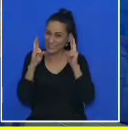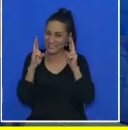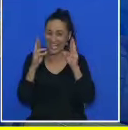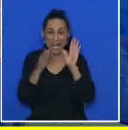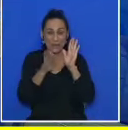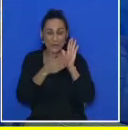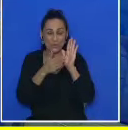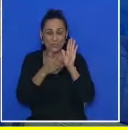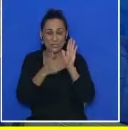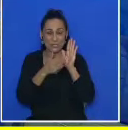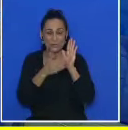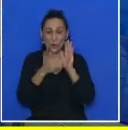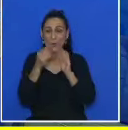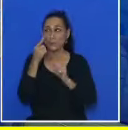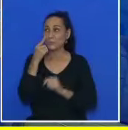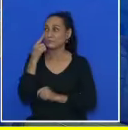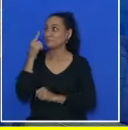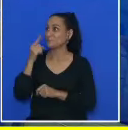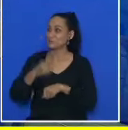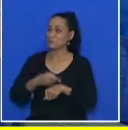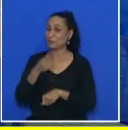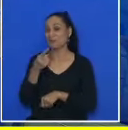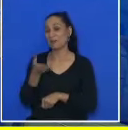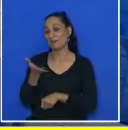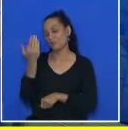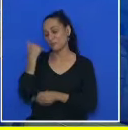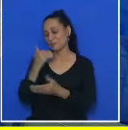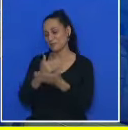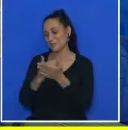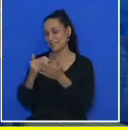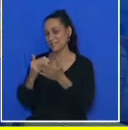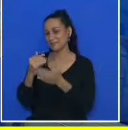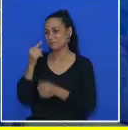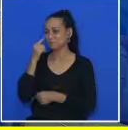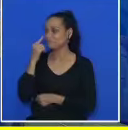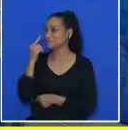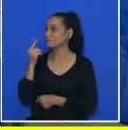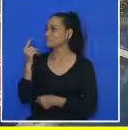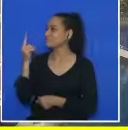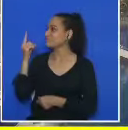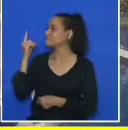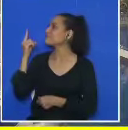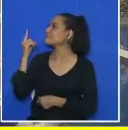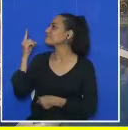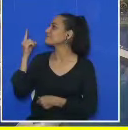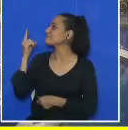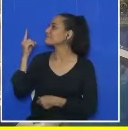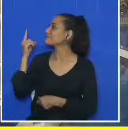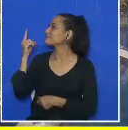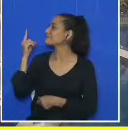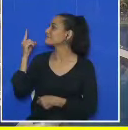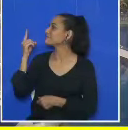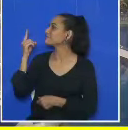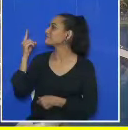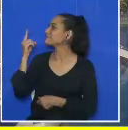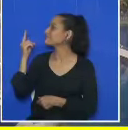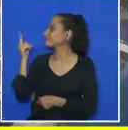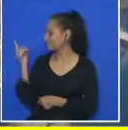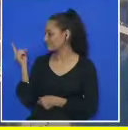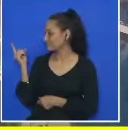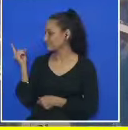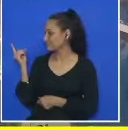Apostas em mãos, bolas posicionadas. Chegou a hora, vamos começar. Bolas posicionadas.